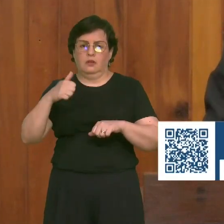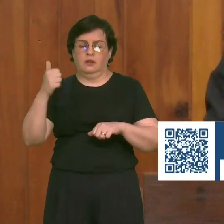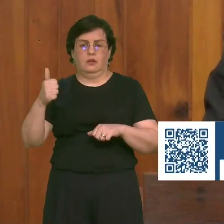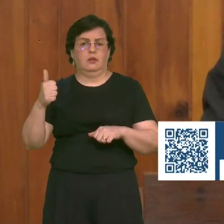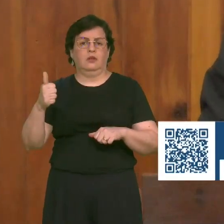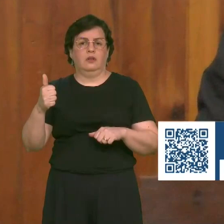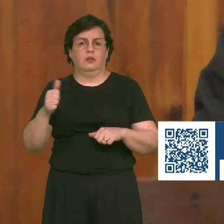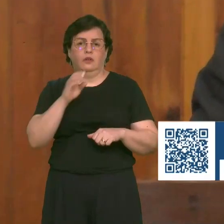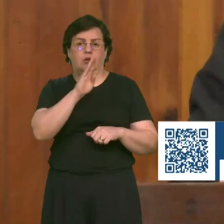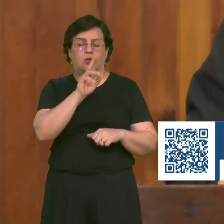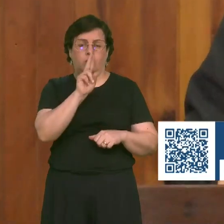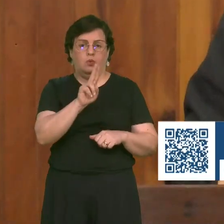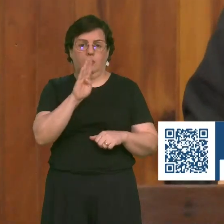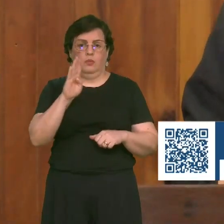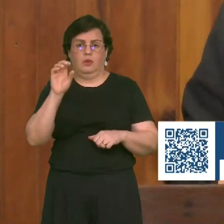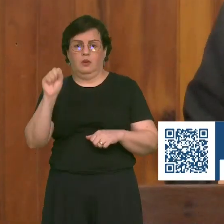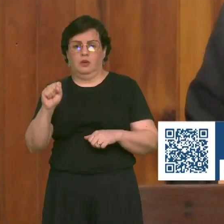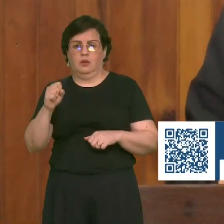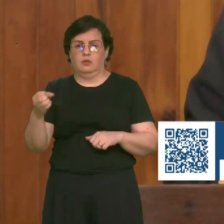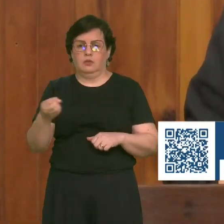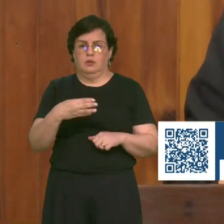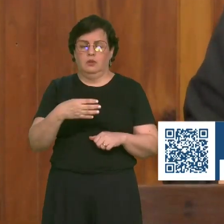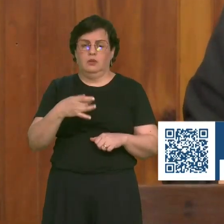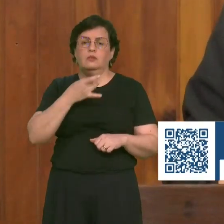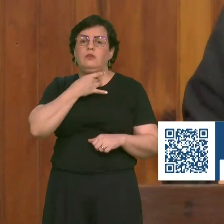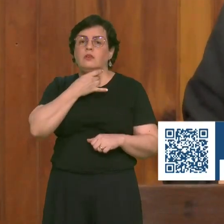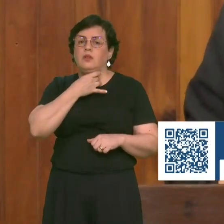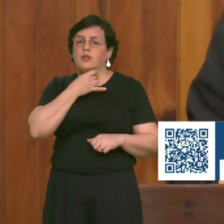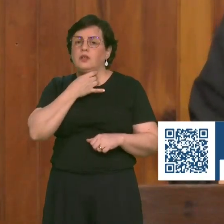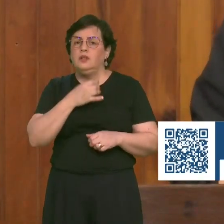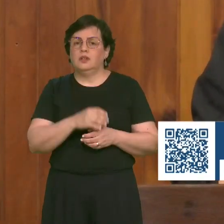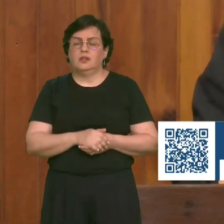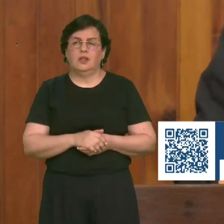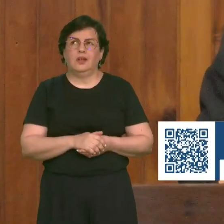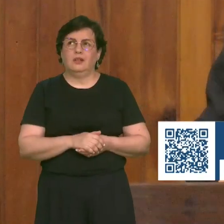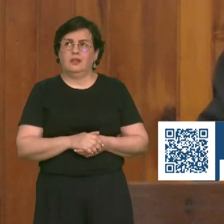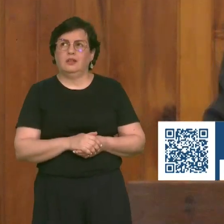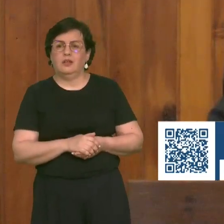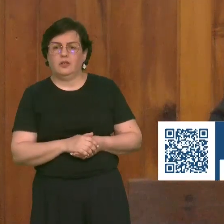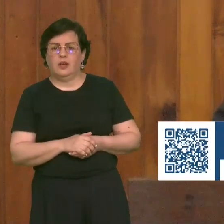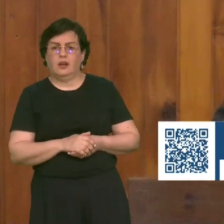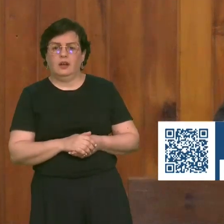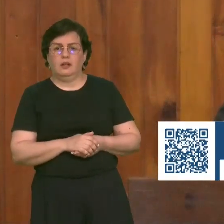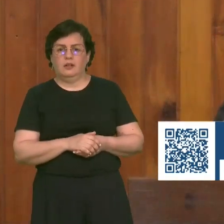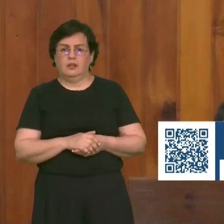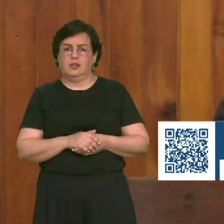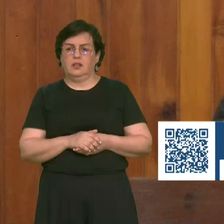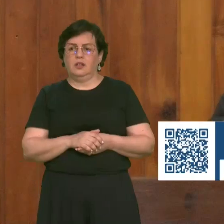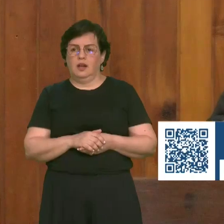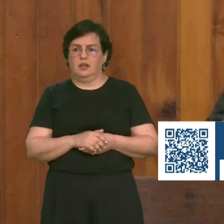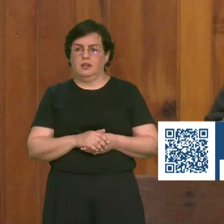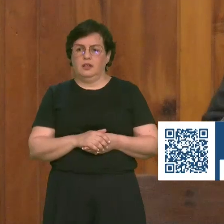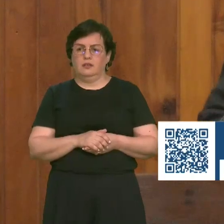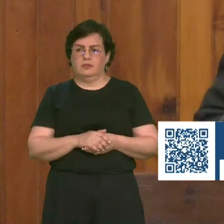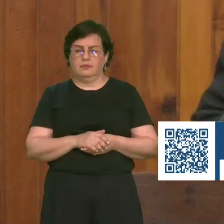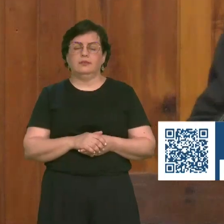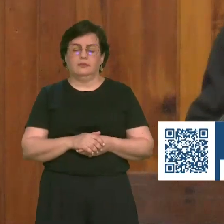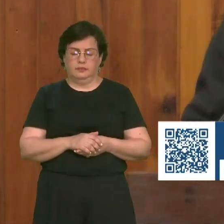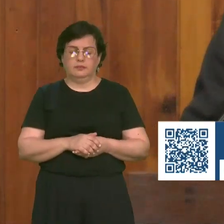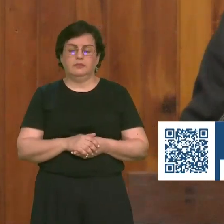Nova Marília já teve vários pedidos várias situações caóticas na unidade